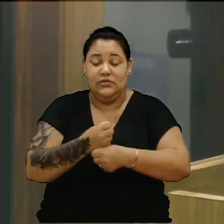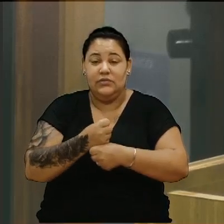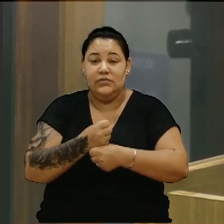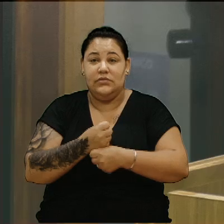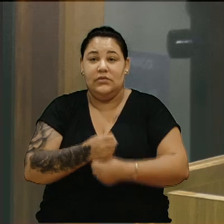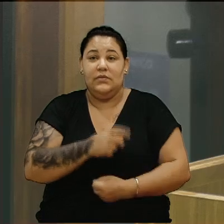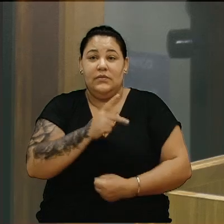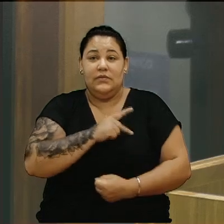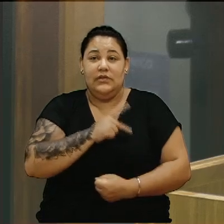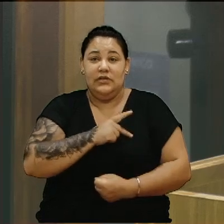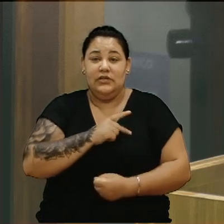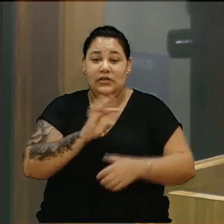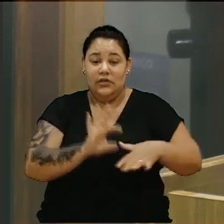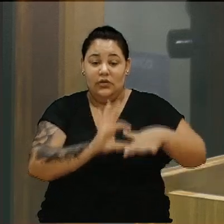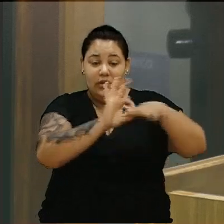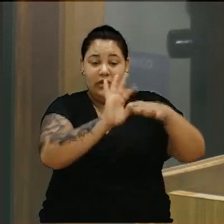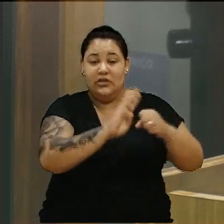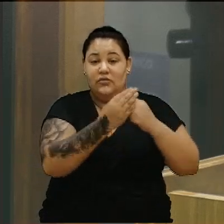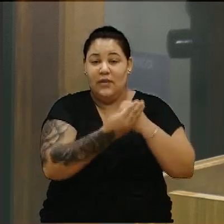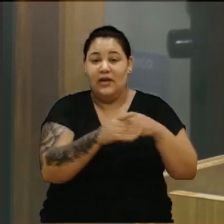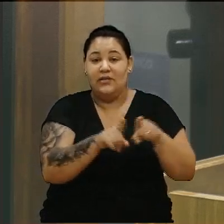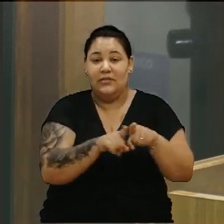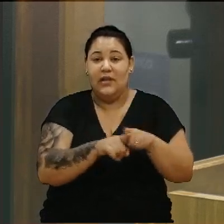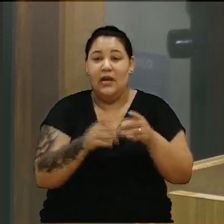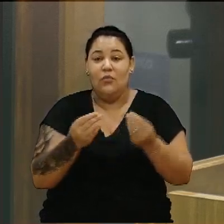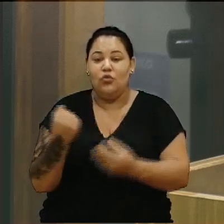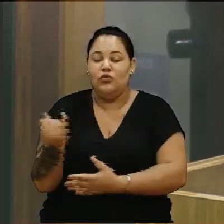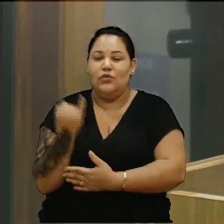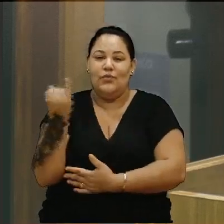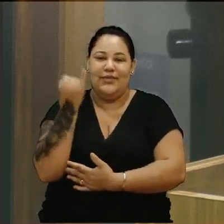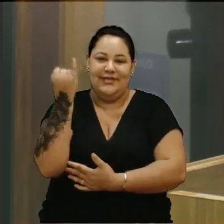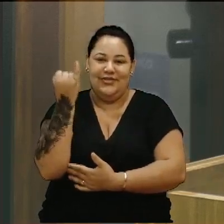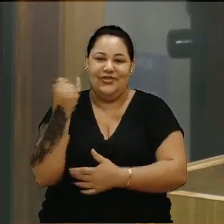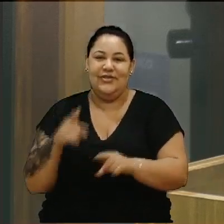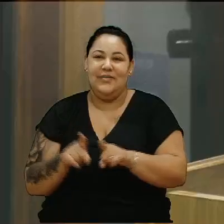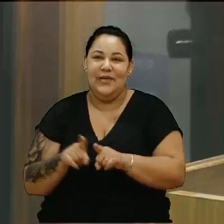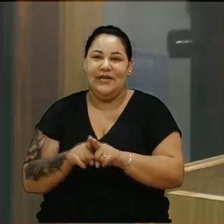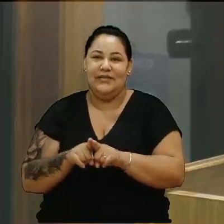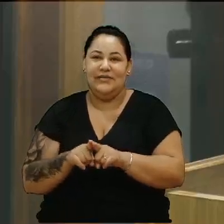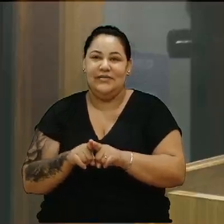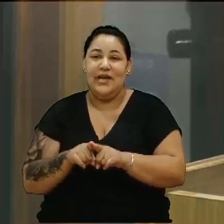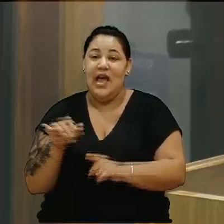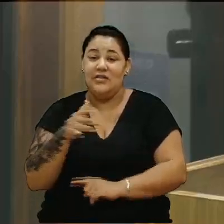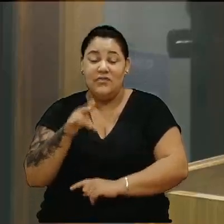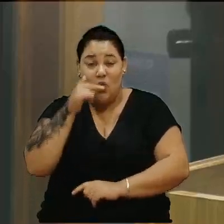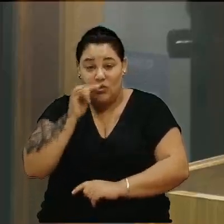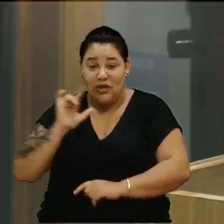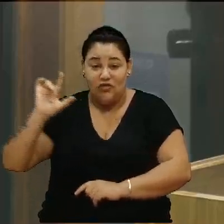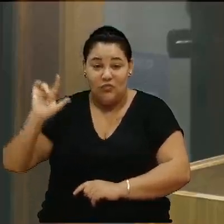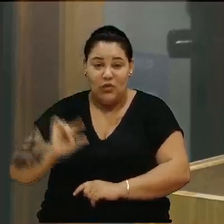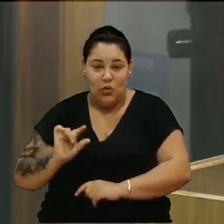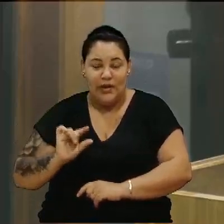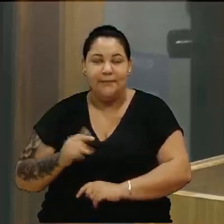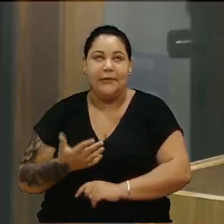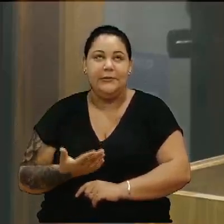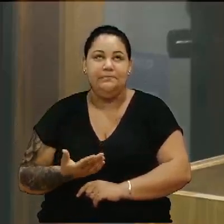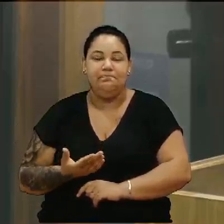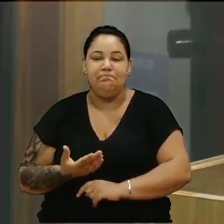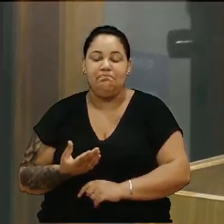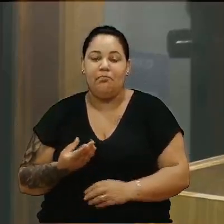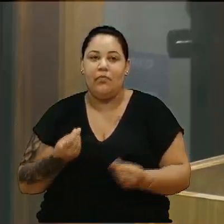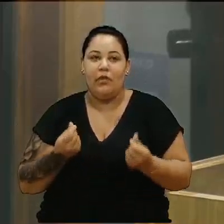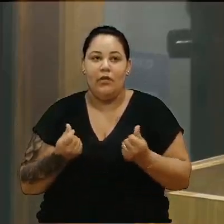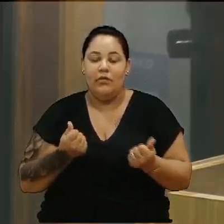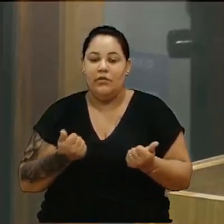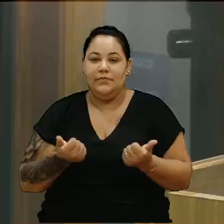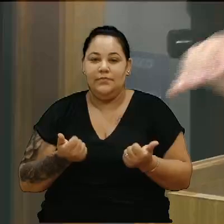presidentes, melhor dizendo, e as lideranças de bairro, é muito importante porque, às vezes, eles conseguem minimizar, né, ou melhor dizendo, pegar aquele problema